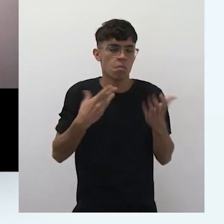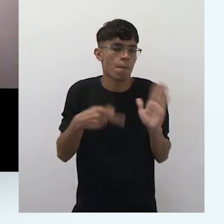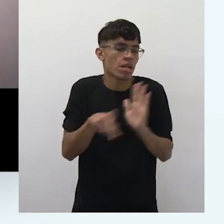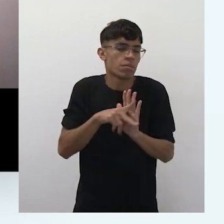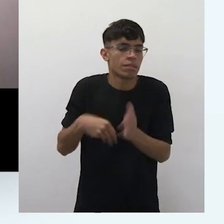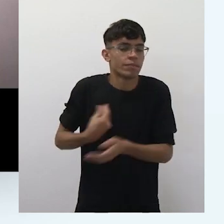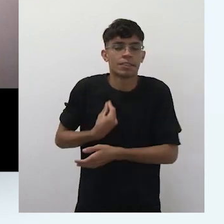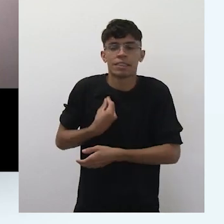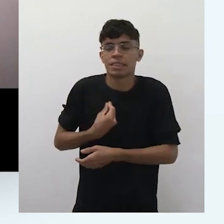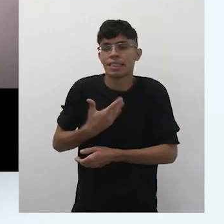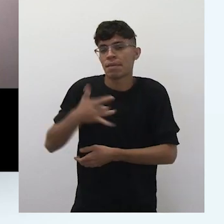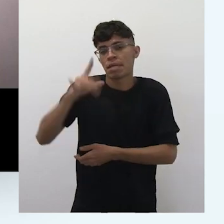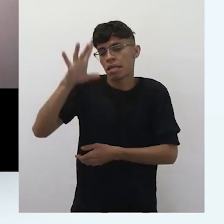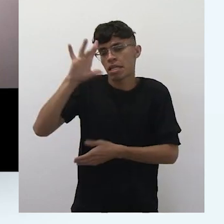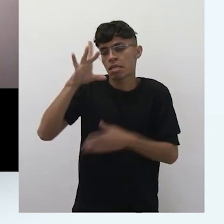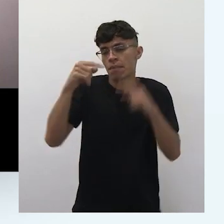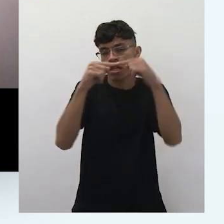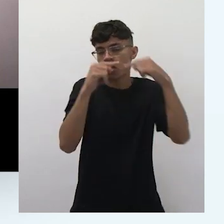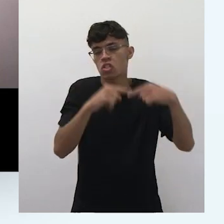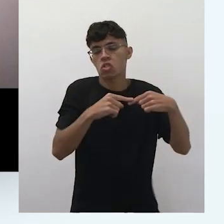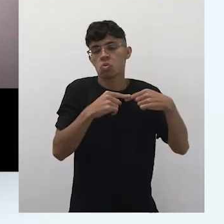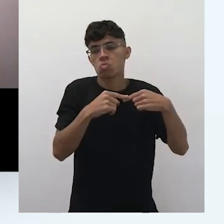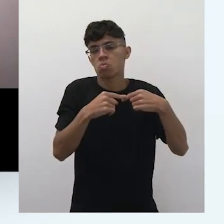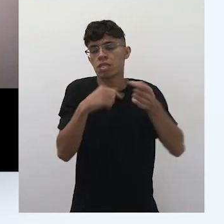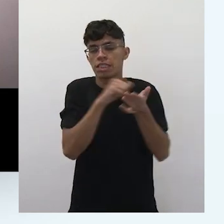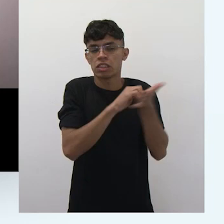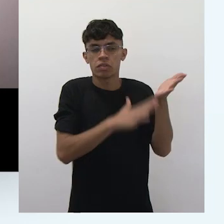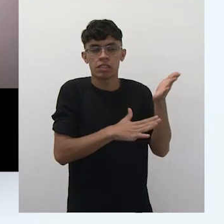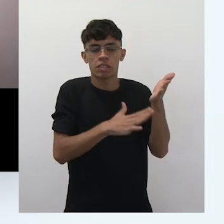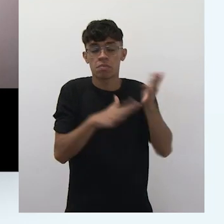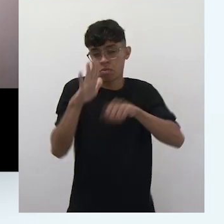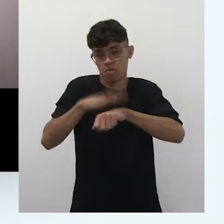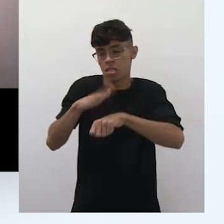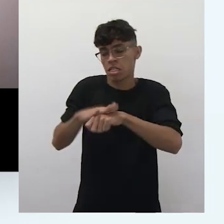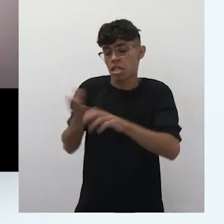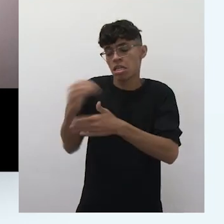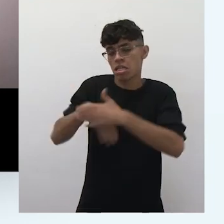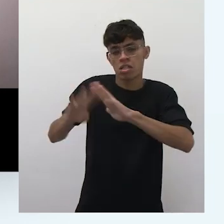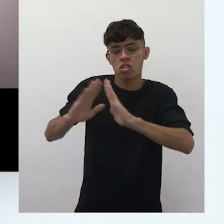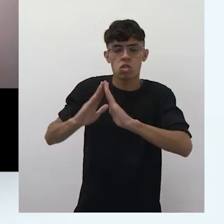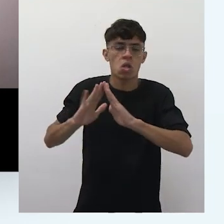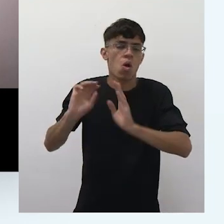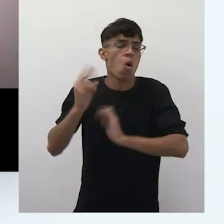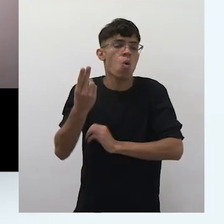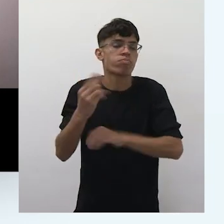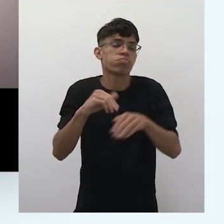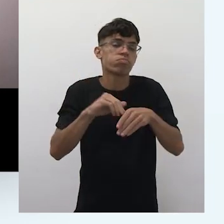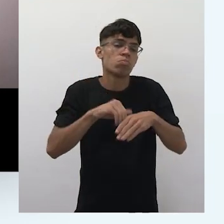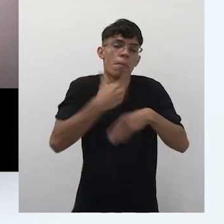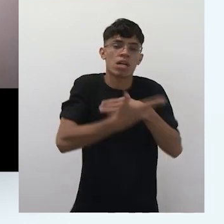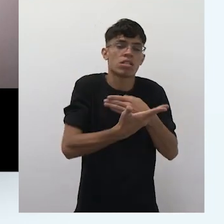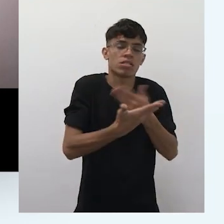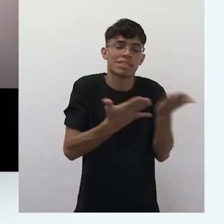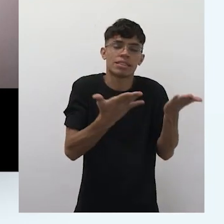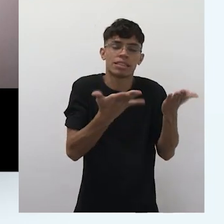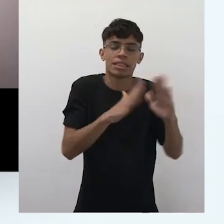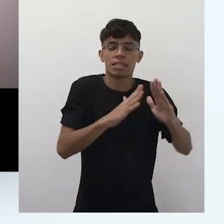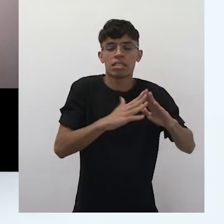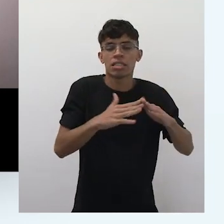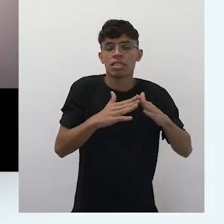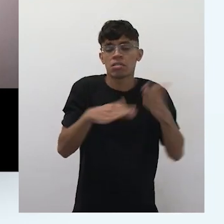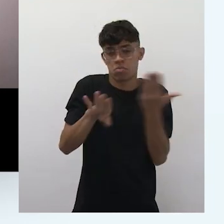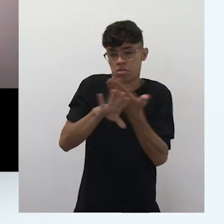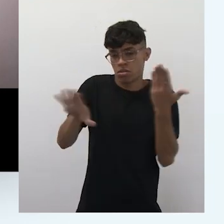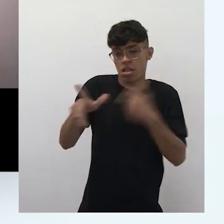Propor atividades que possam ser desenvolvidas na escola ou fora dela, né, para quem estiver no regime